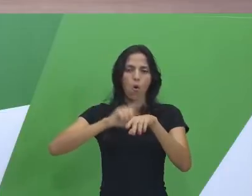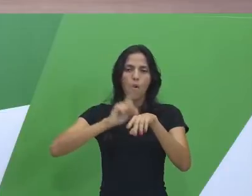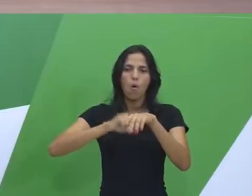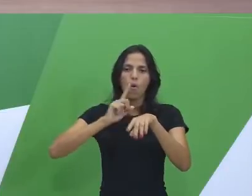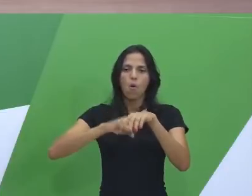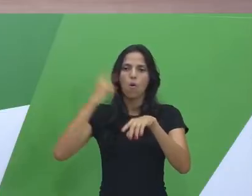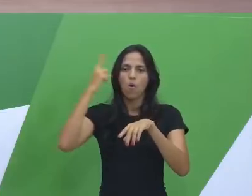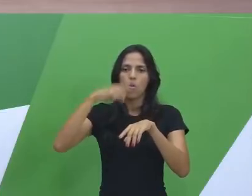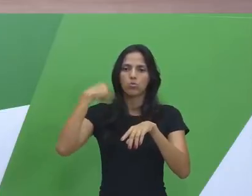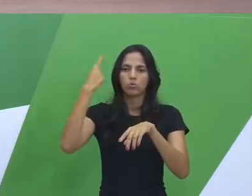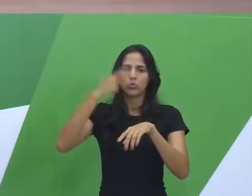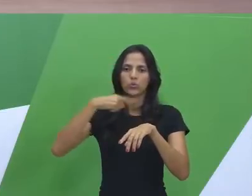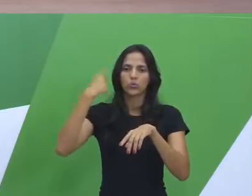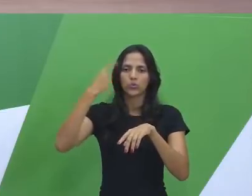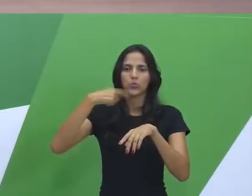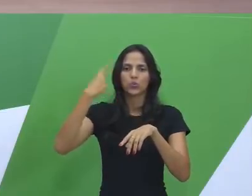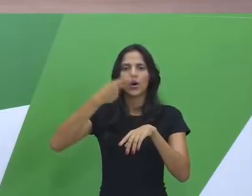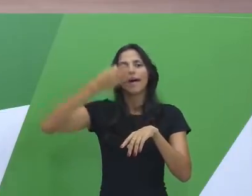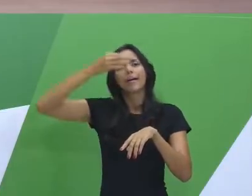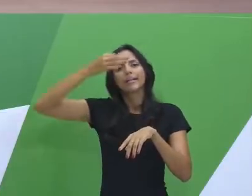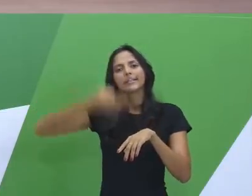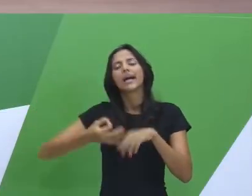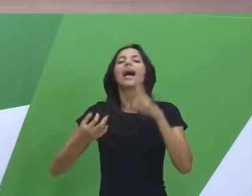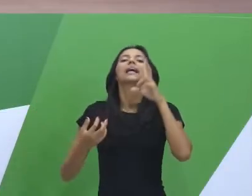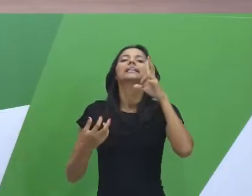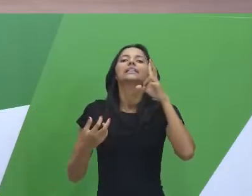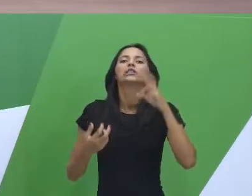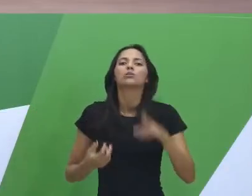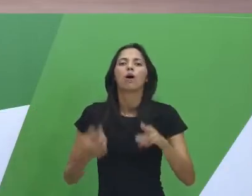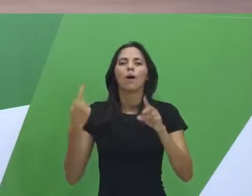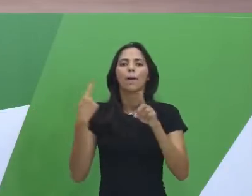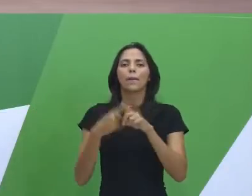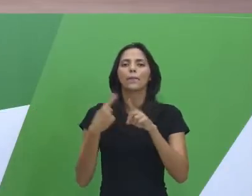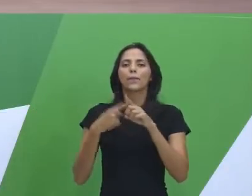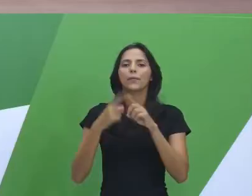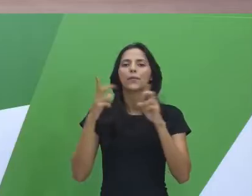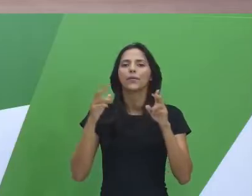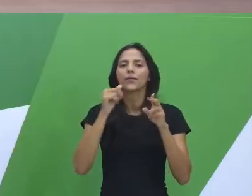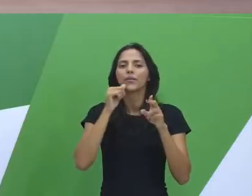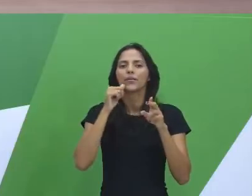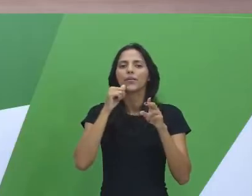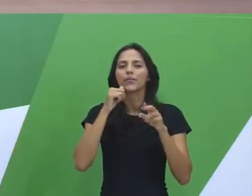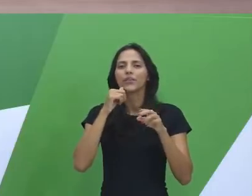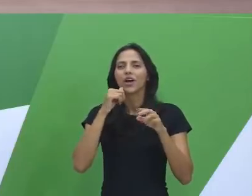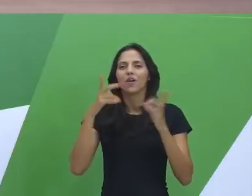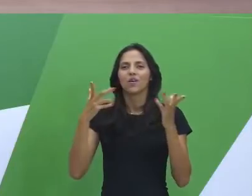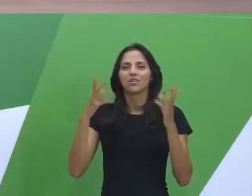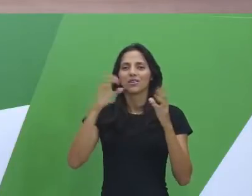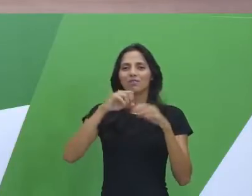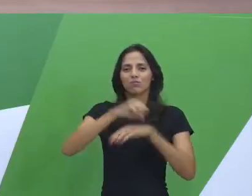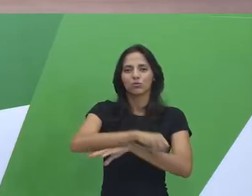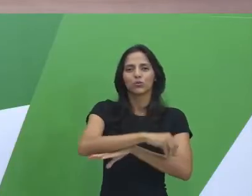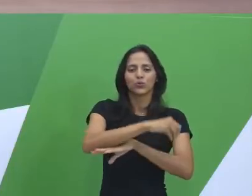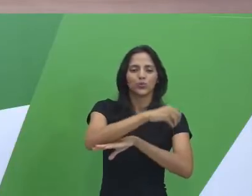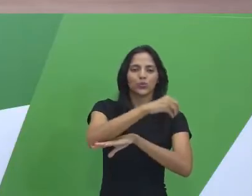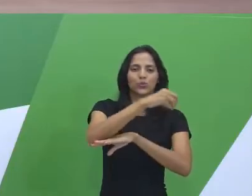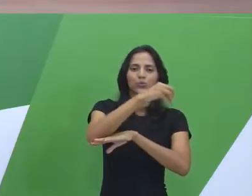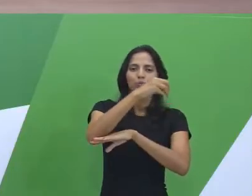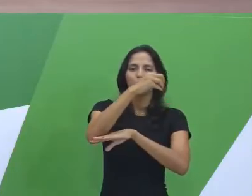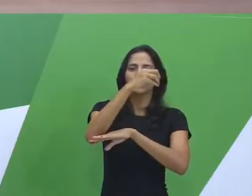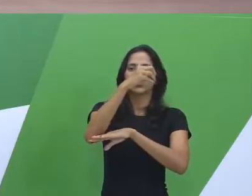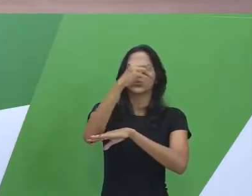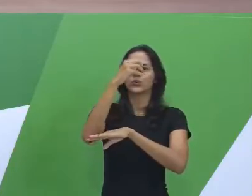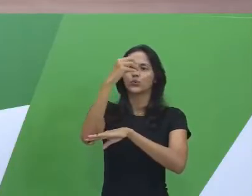ela seja exatamente igual, onde ela divide essa parte entre dia e noite exatamente dentro das